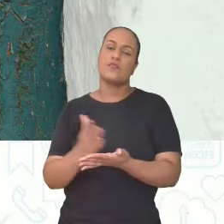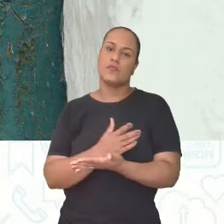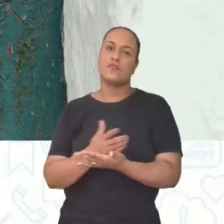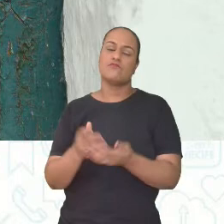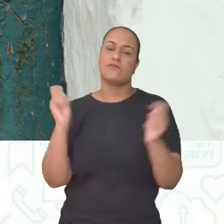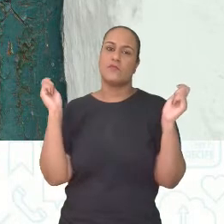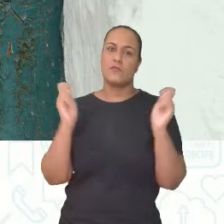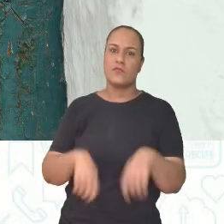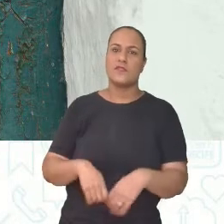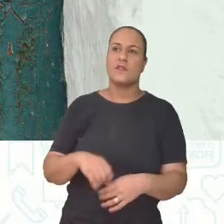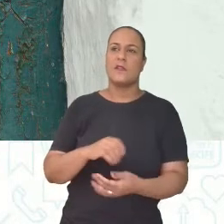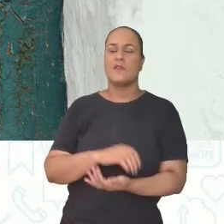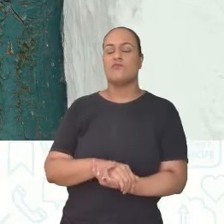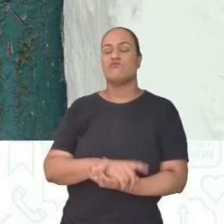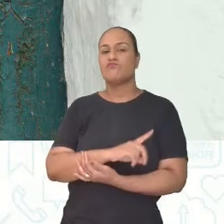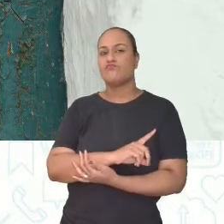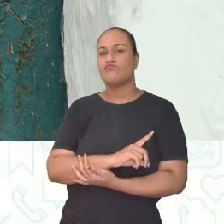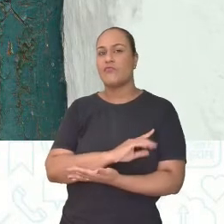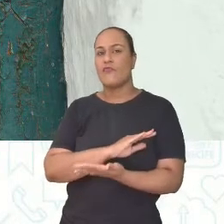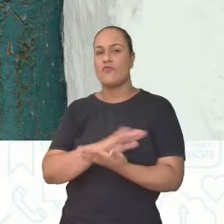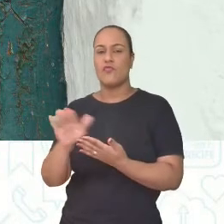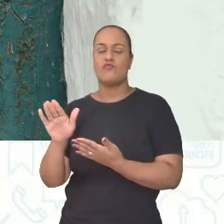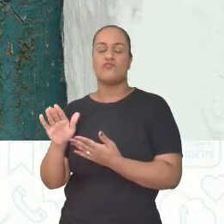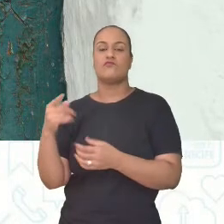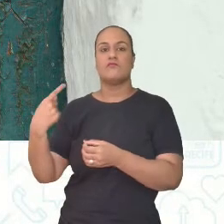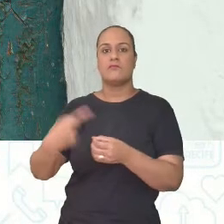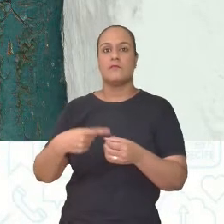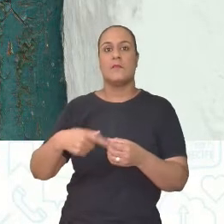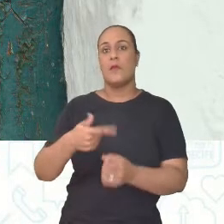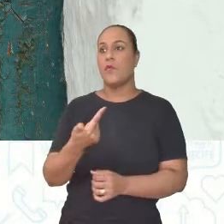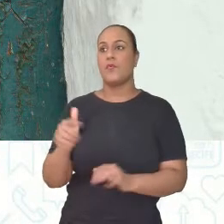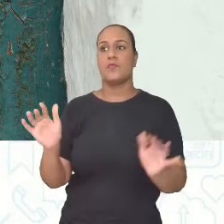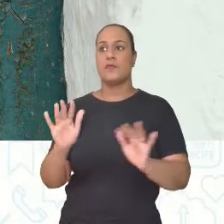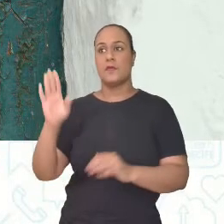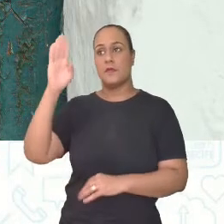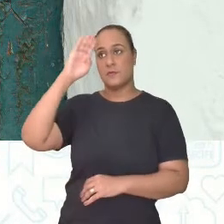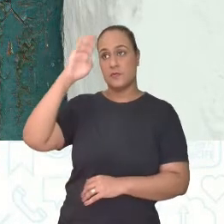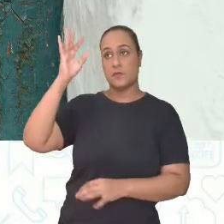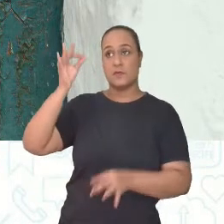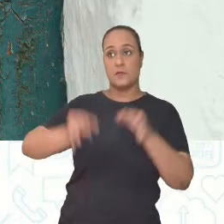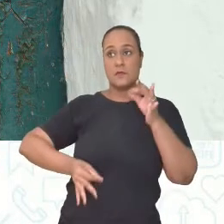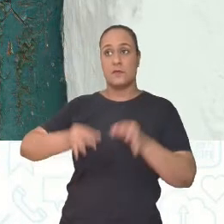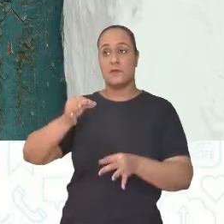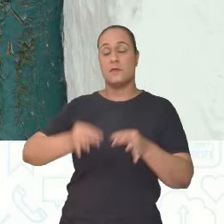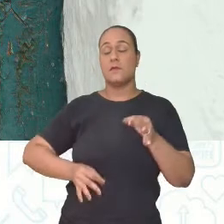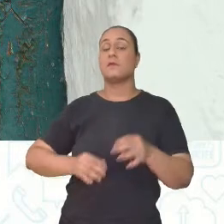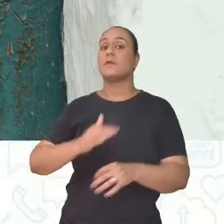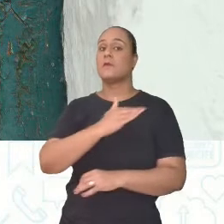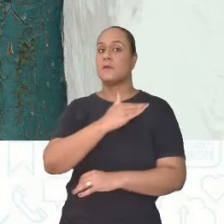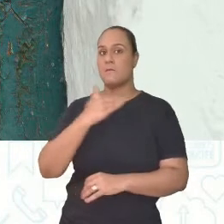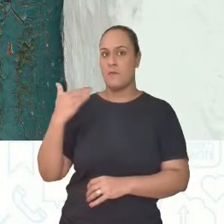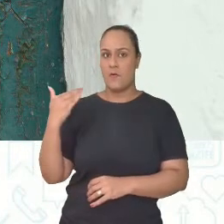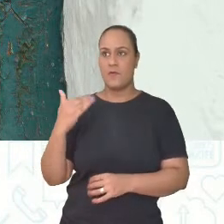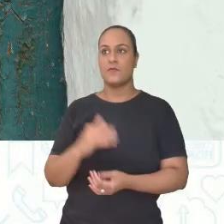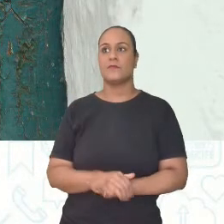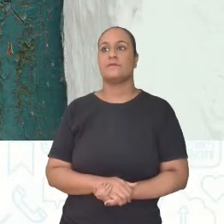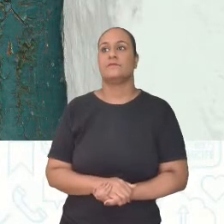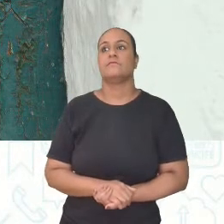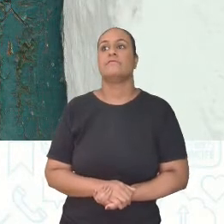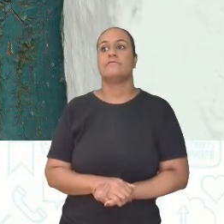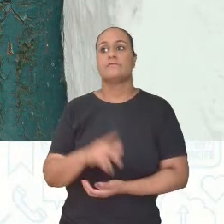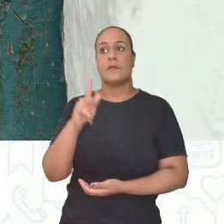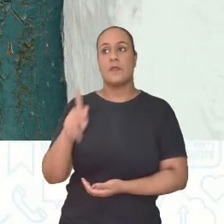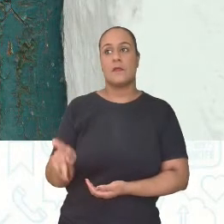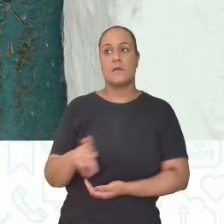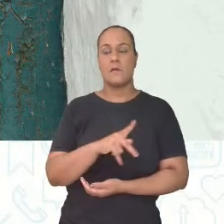para o interior, outros não, né? E esses principais líderes foram julgados e condenados à morte. O padre João